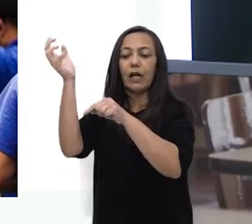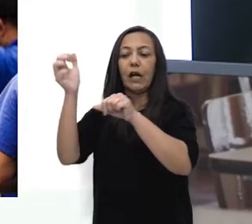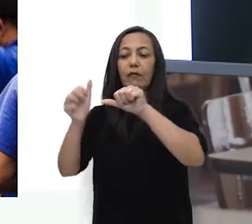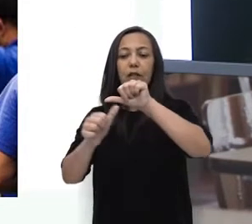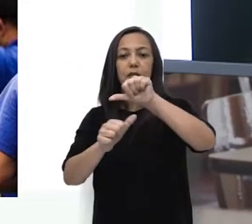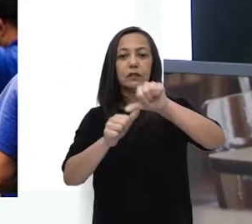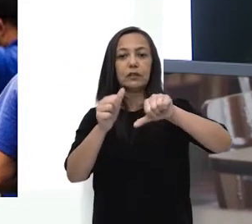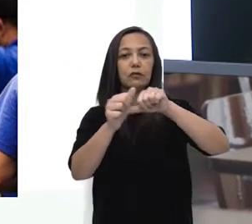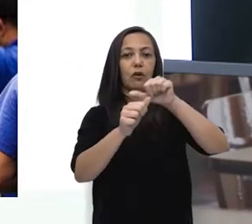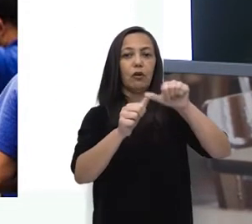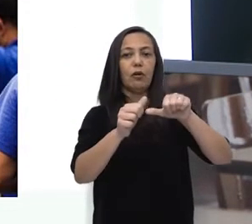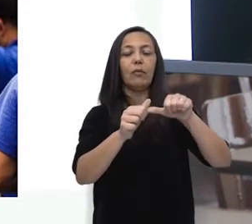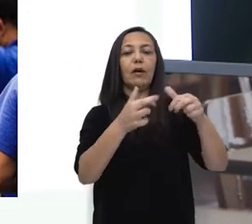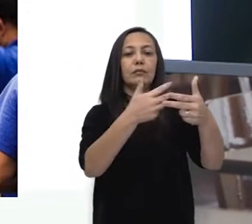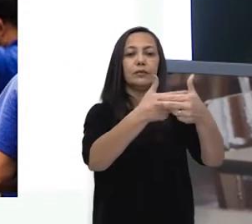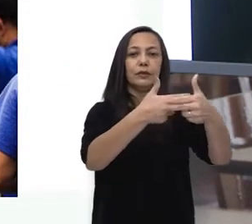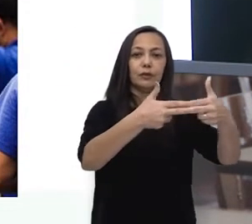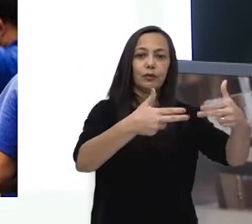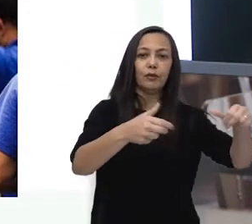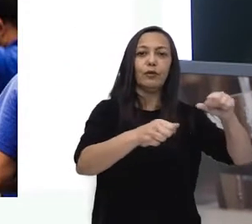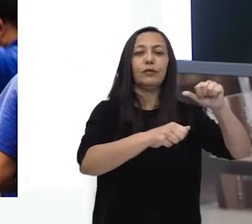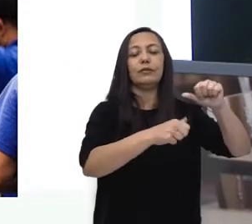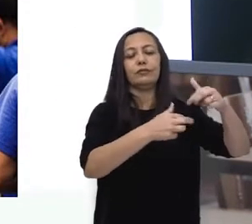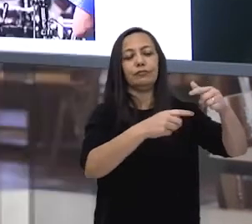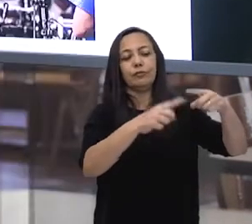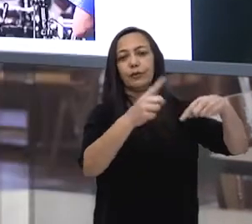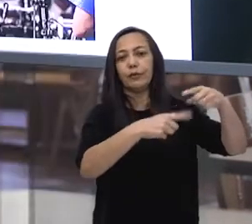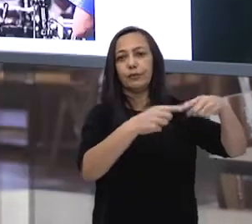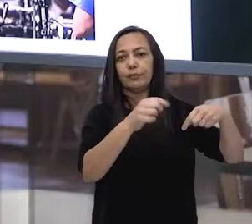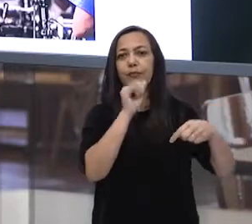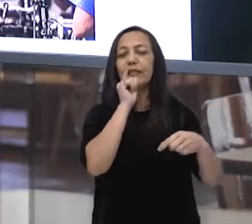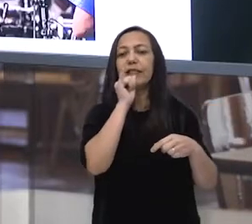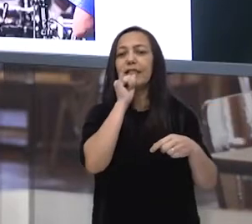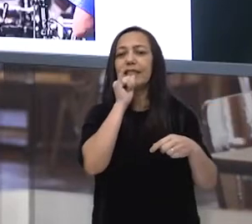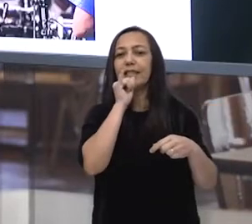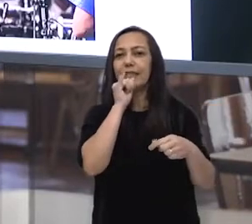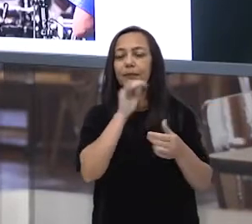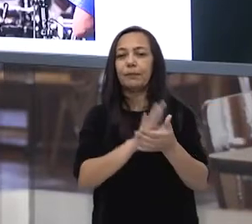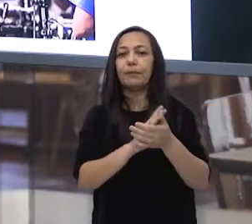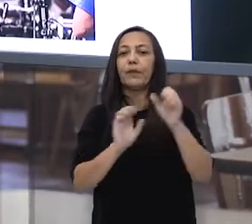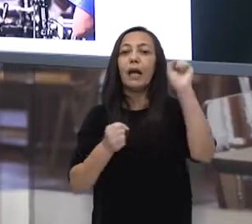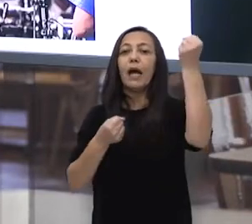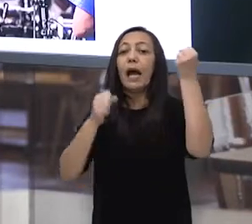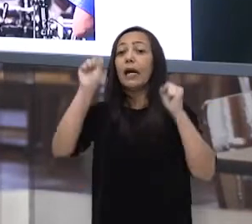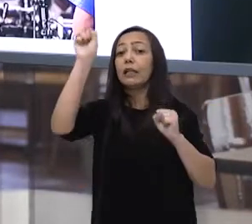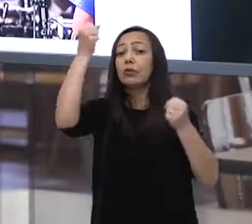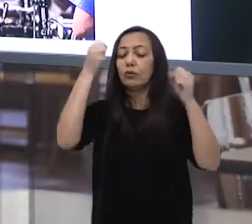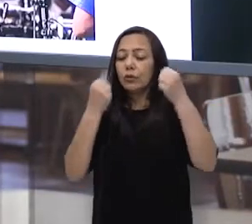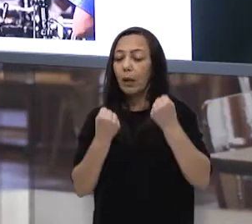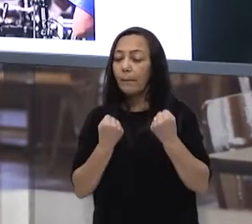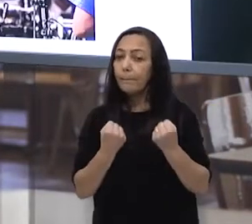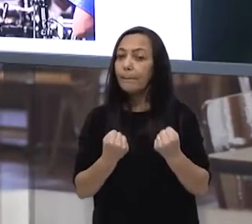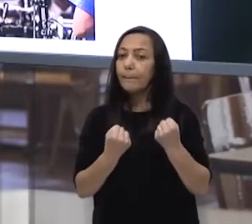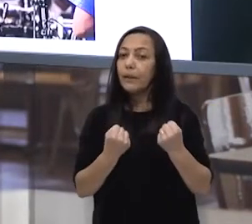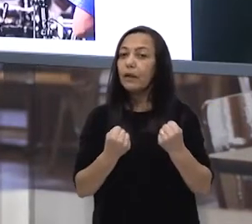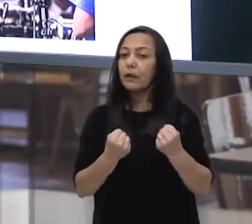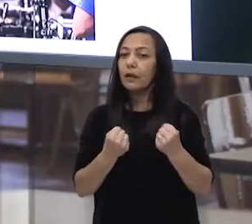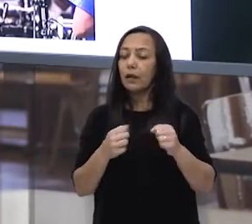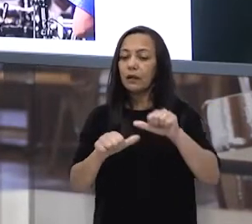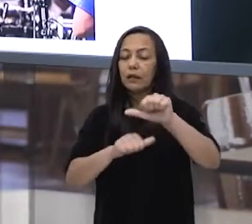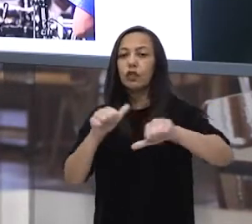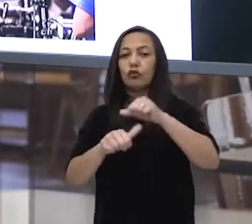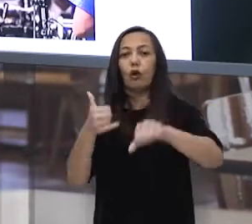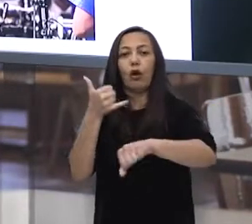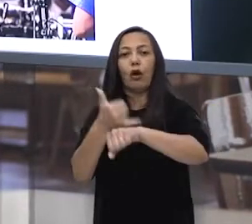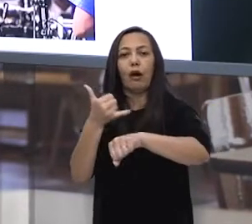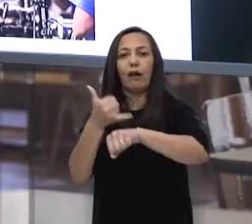base e produzem algumas peças e equipamentos. Por exemplo, a indústria pesada transforma o